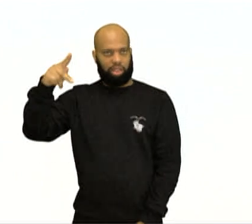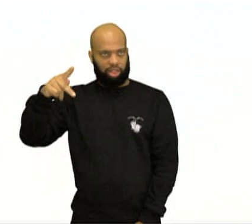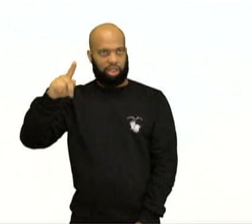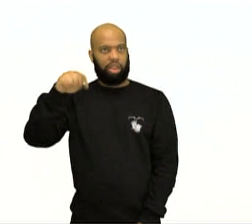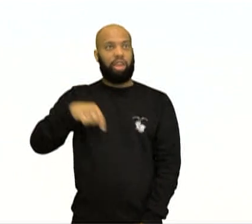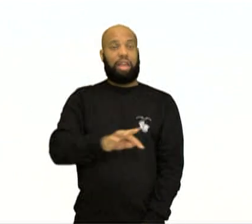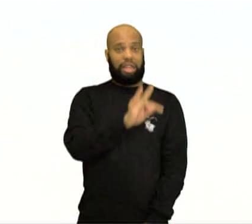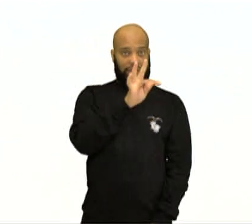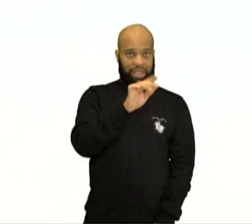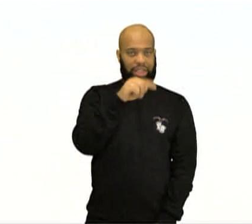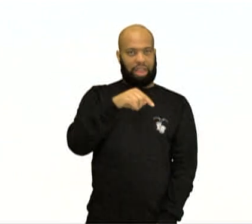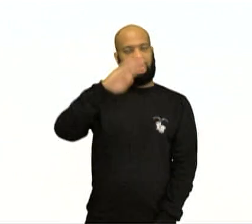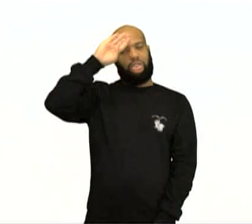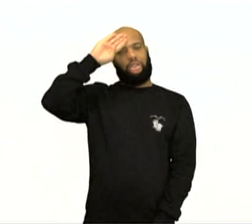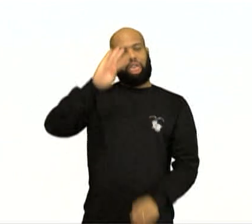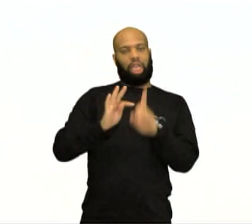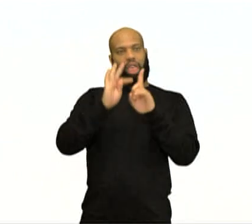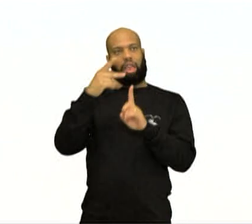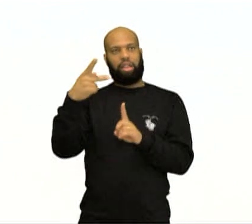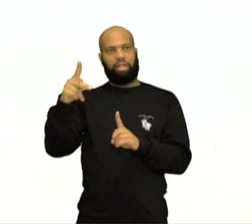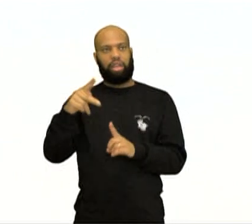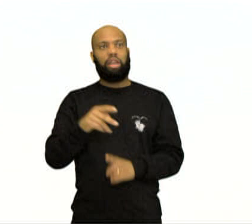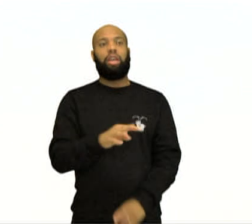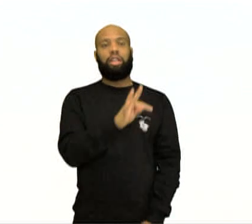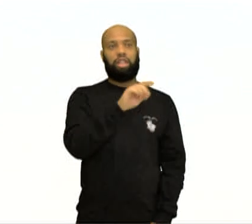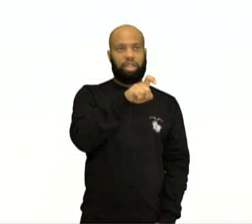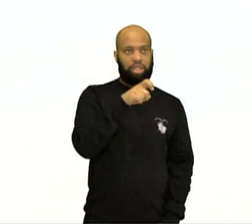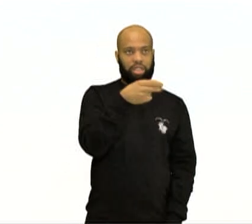né? T de x é igual a